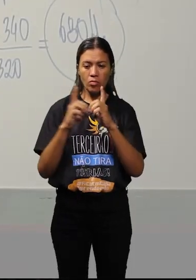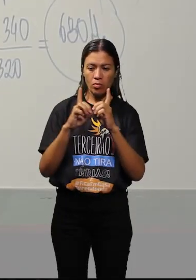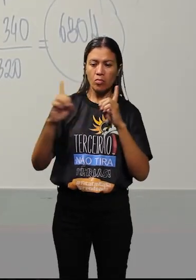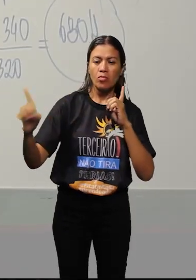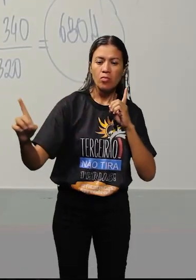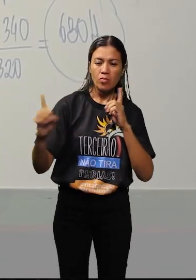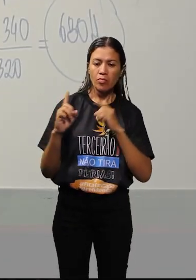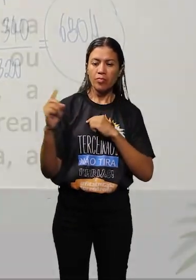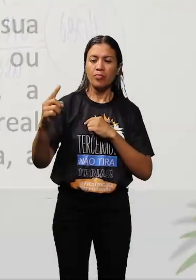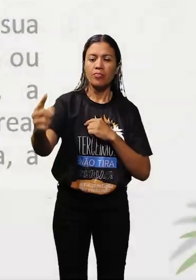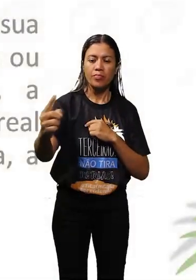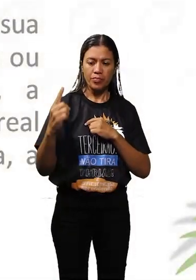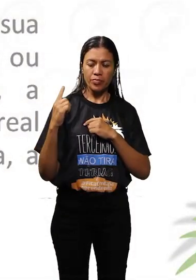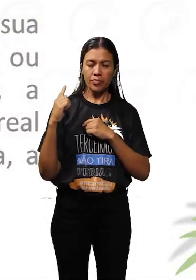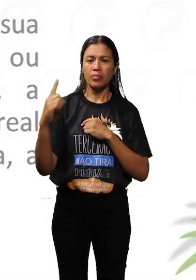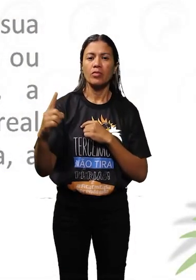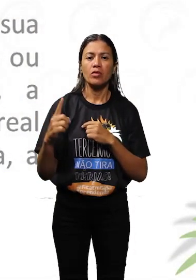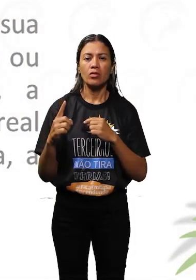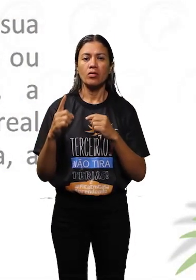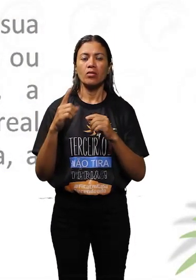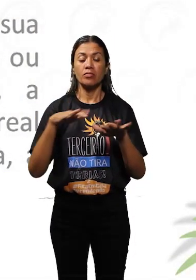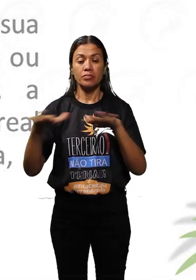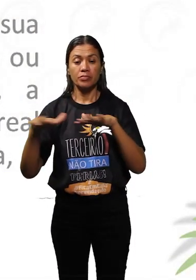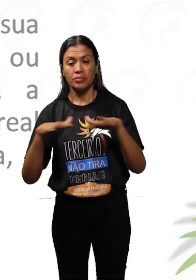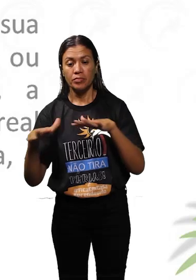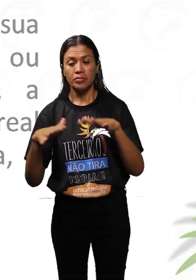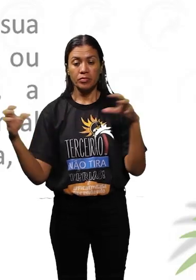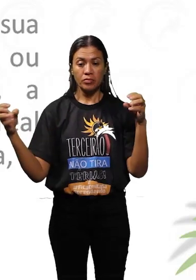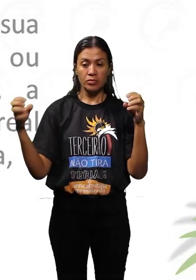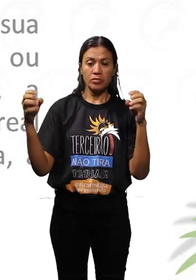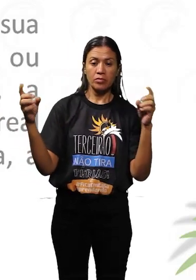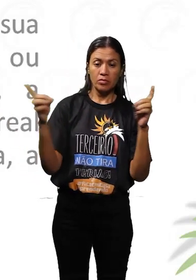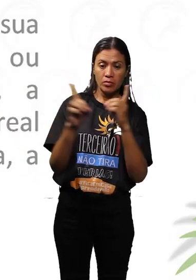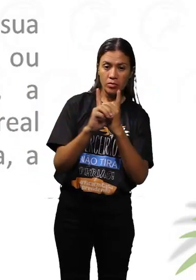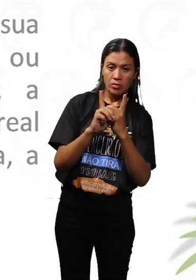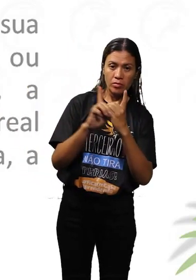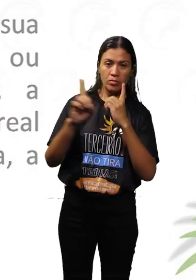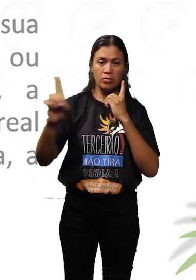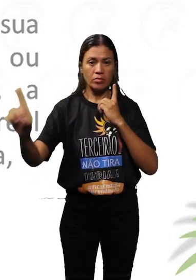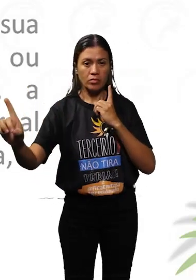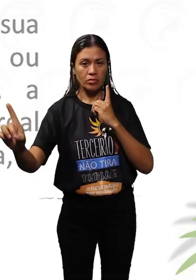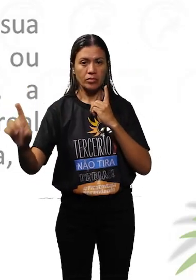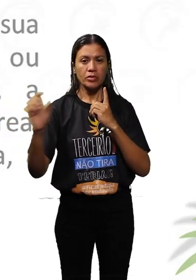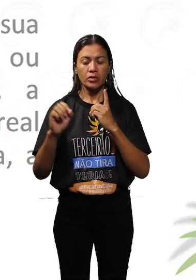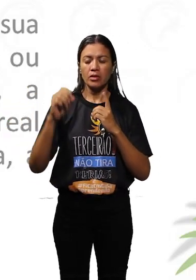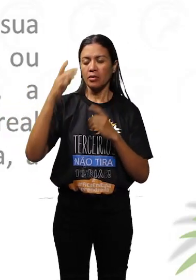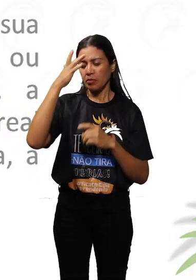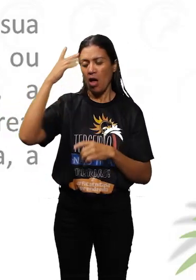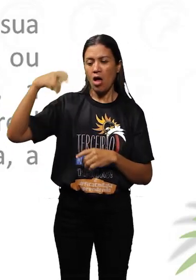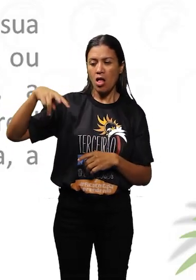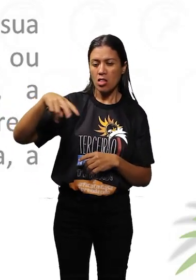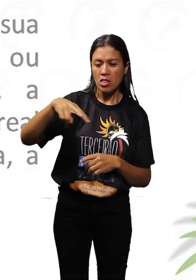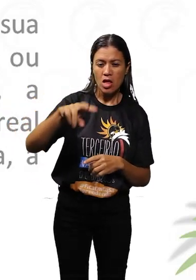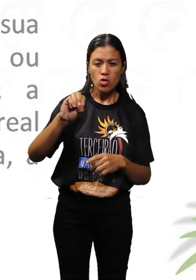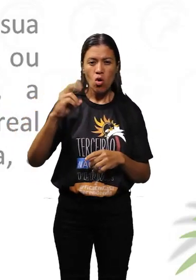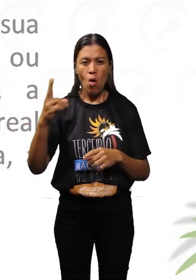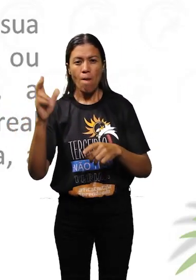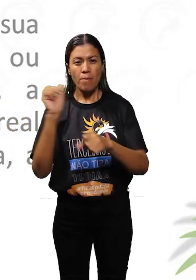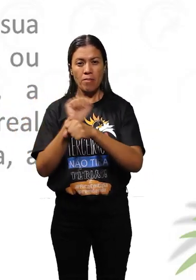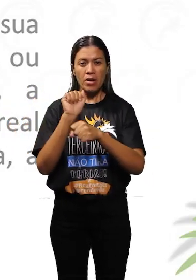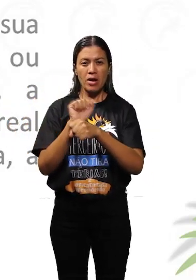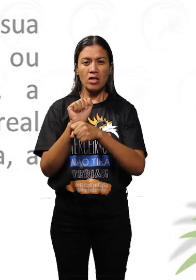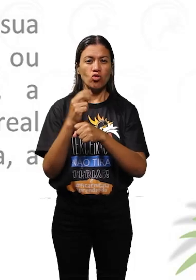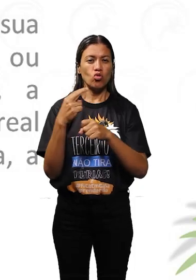eles. Então, o que tem aqui? Então, ó, efeito Doppler para ondas sonoras constitui o fenômeno pelo qual um